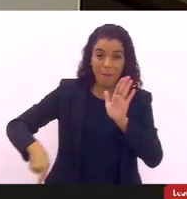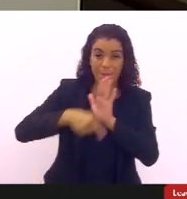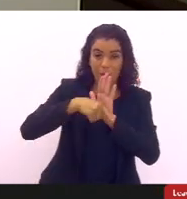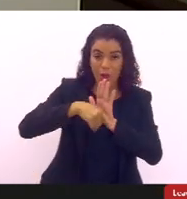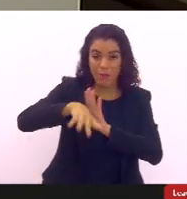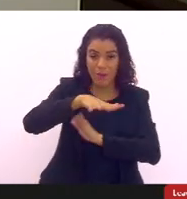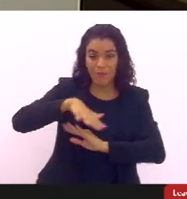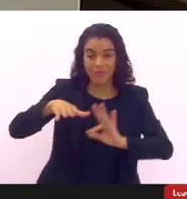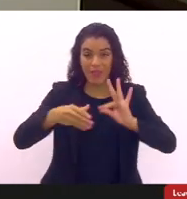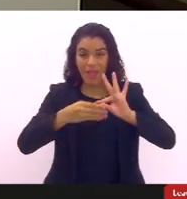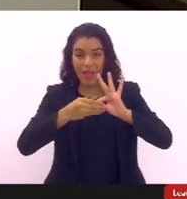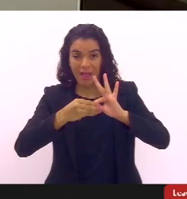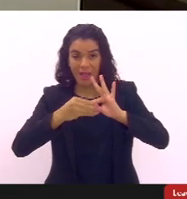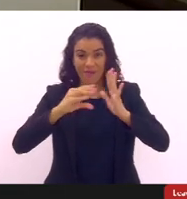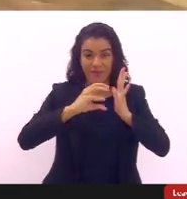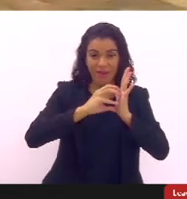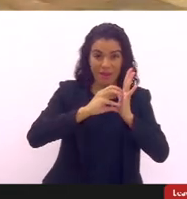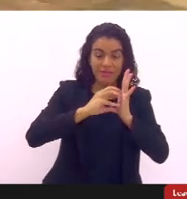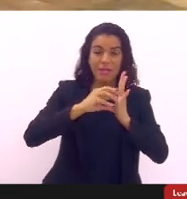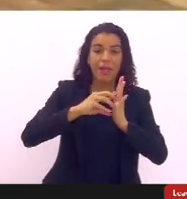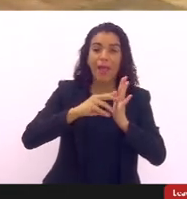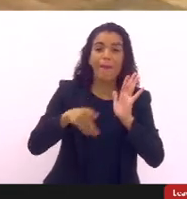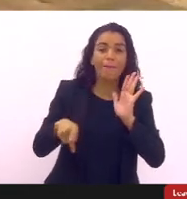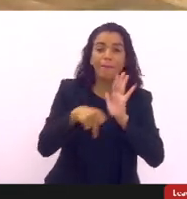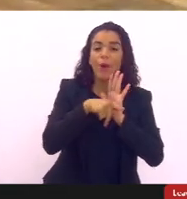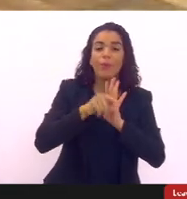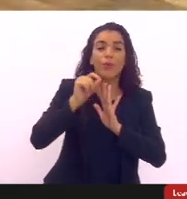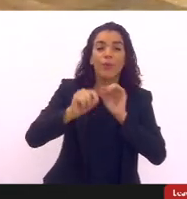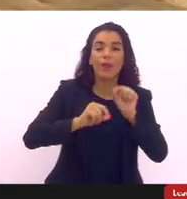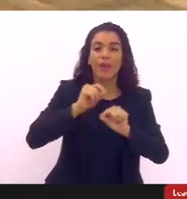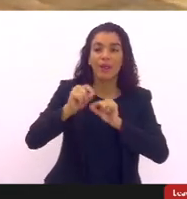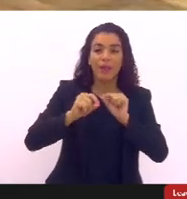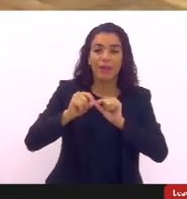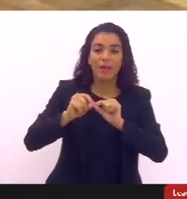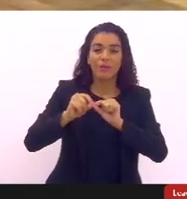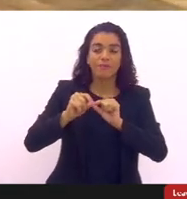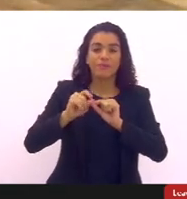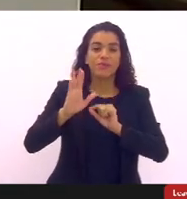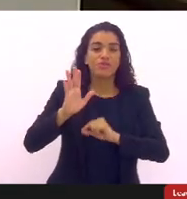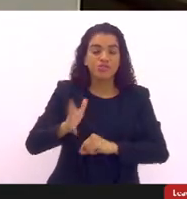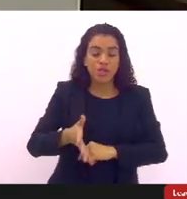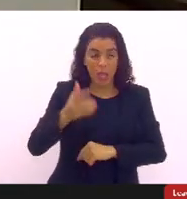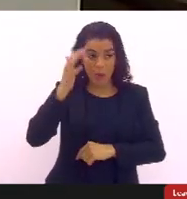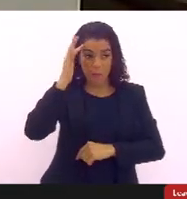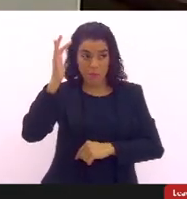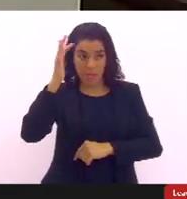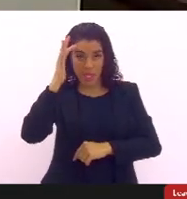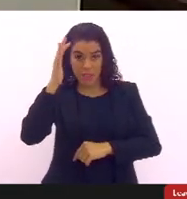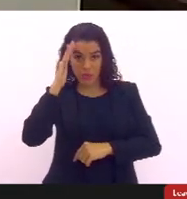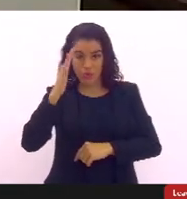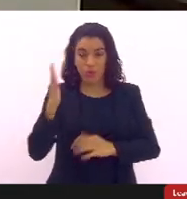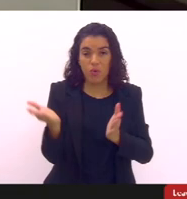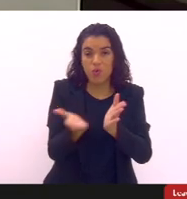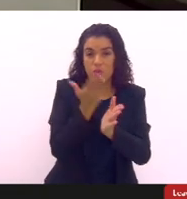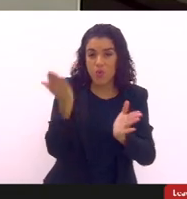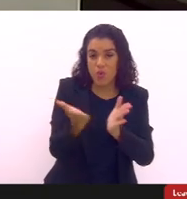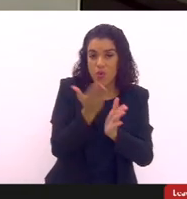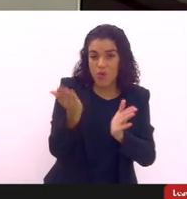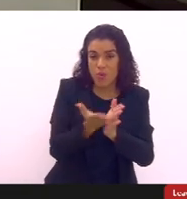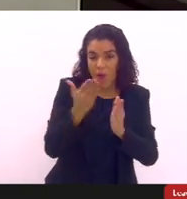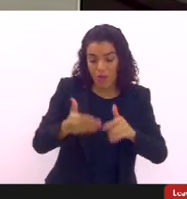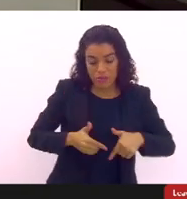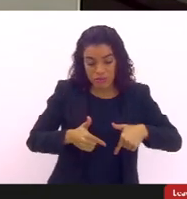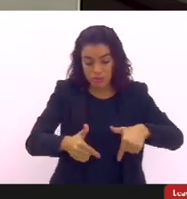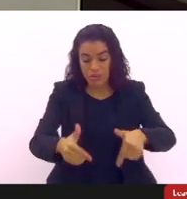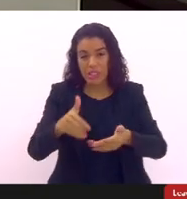questão da HIV/AIDS é algo que tem que estar, penso eu, no manual de atuação